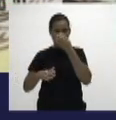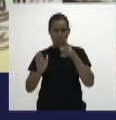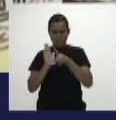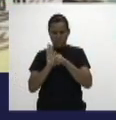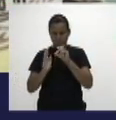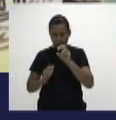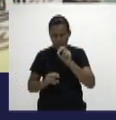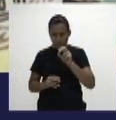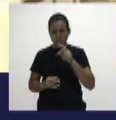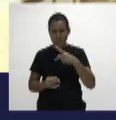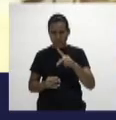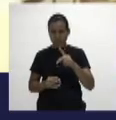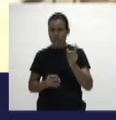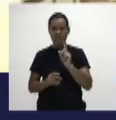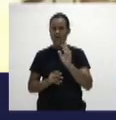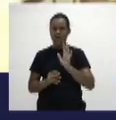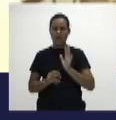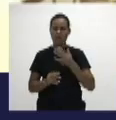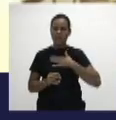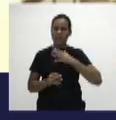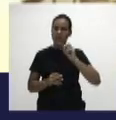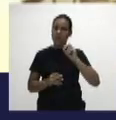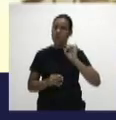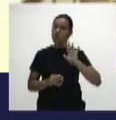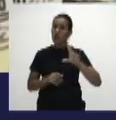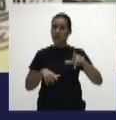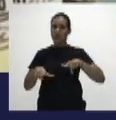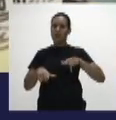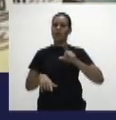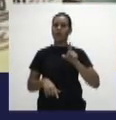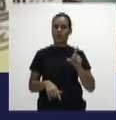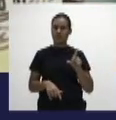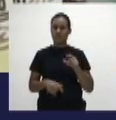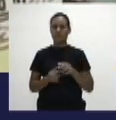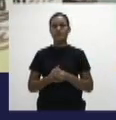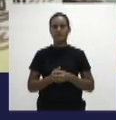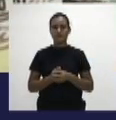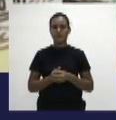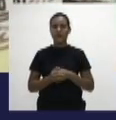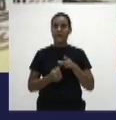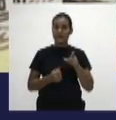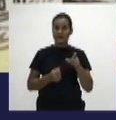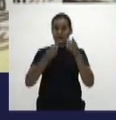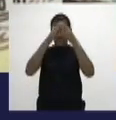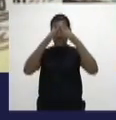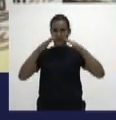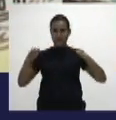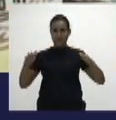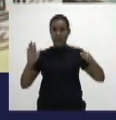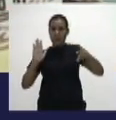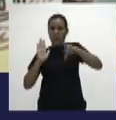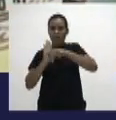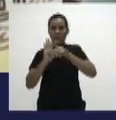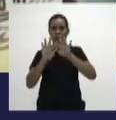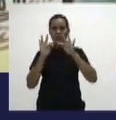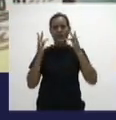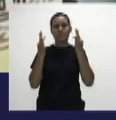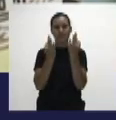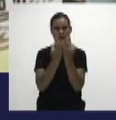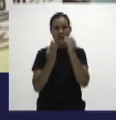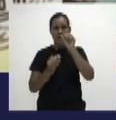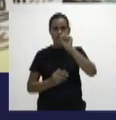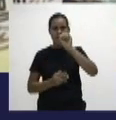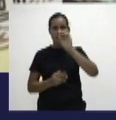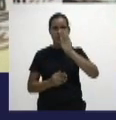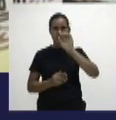começou era o do seu avô não não não era do meu avô meu avô trabalhava em circo incrível que parece esse circo é de uma família que até hoje eu